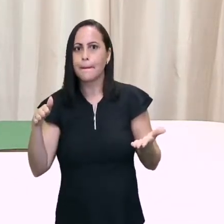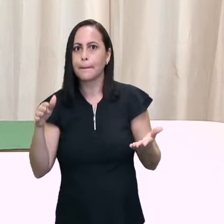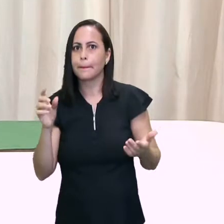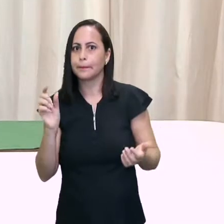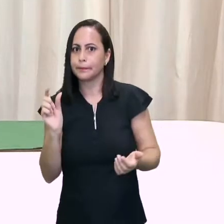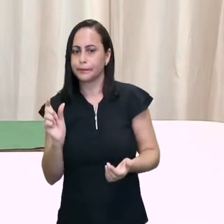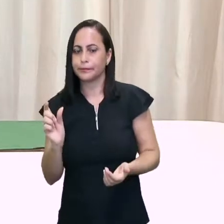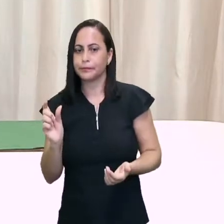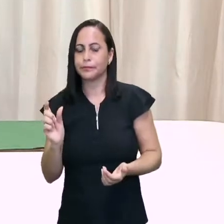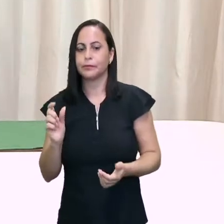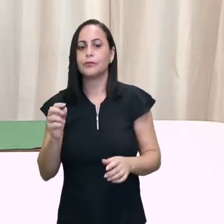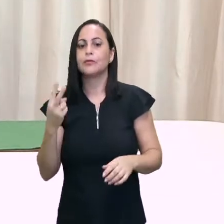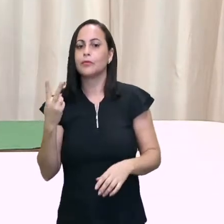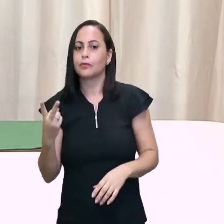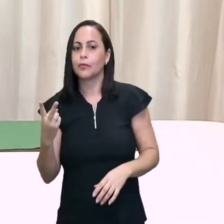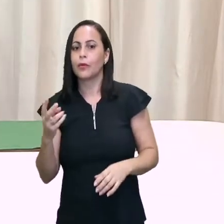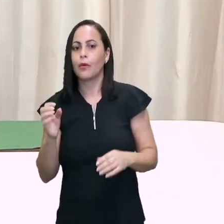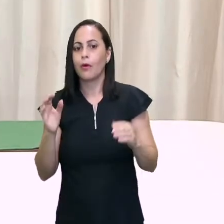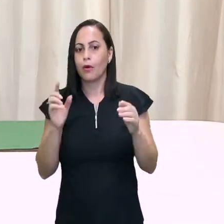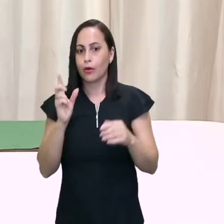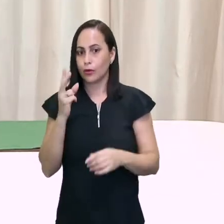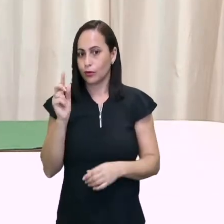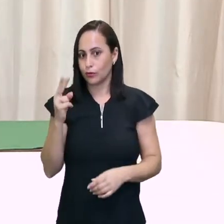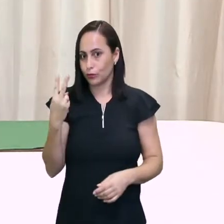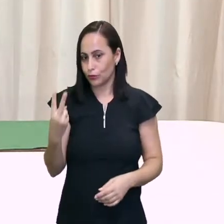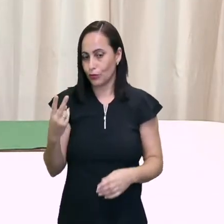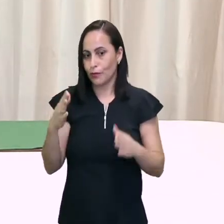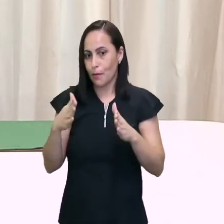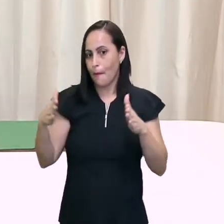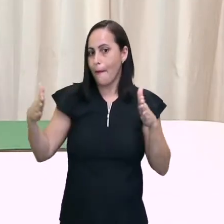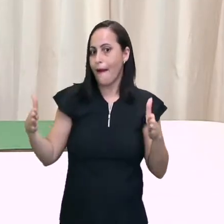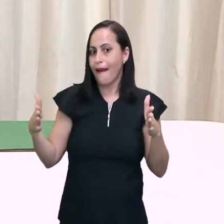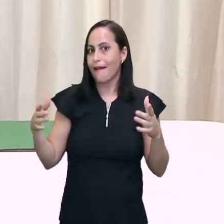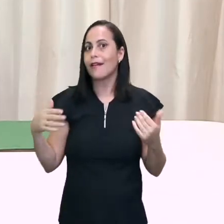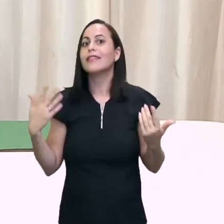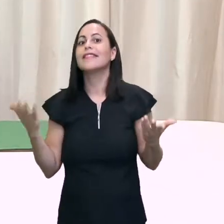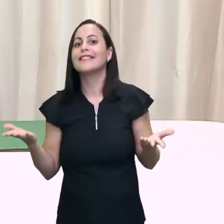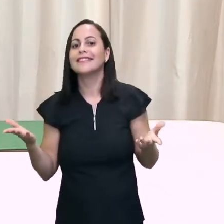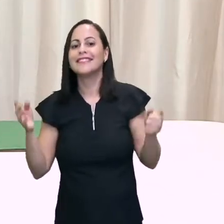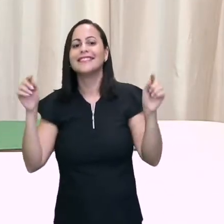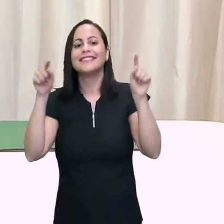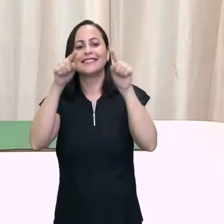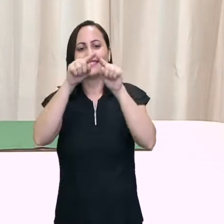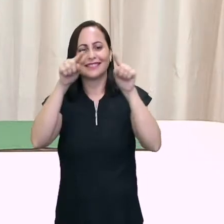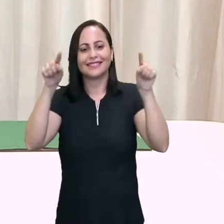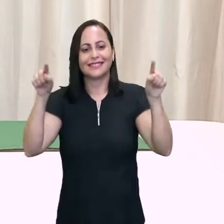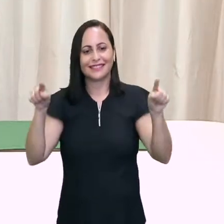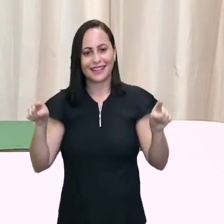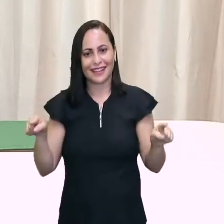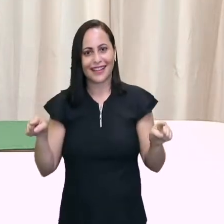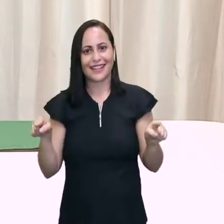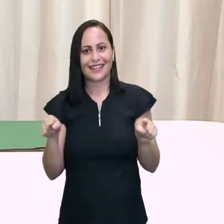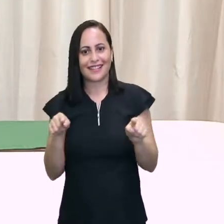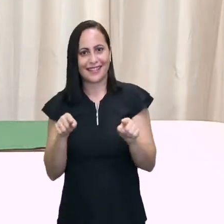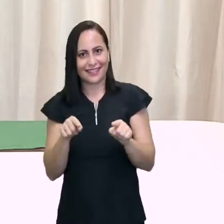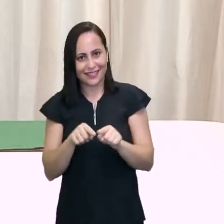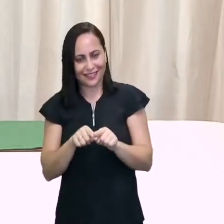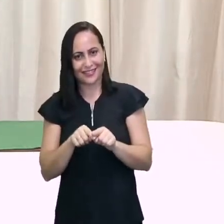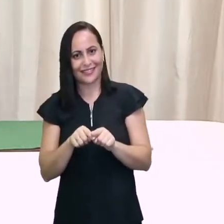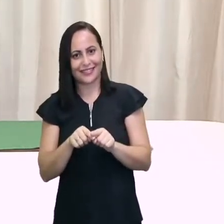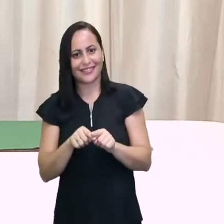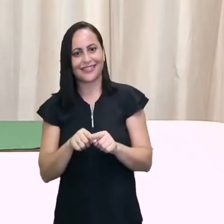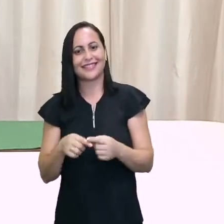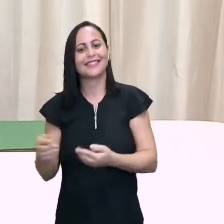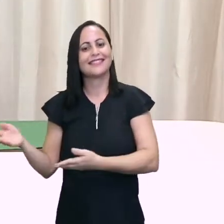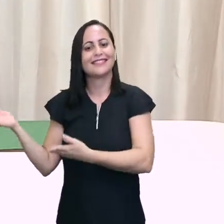dois menores. Quem aí sabe? Isso mesmo. É o